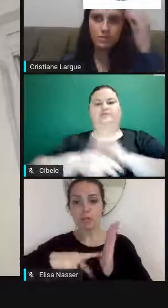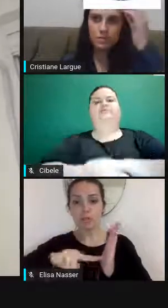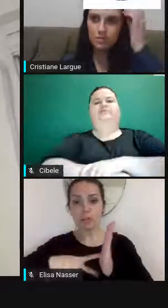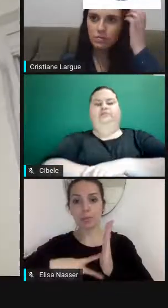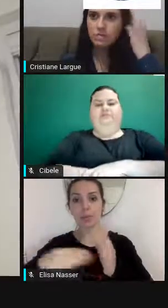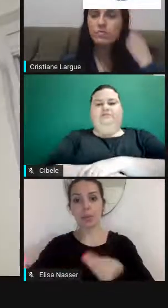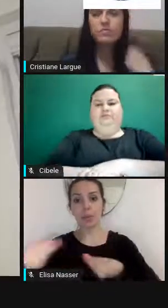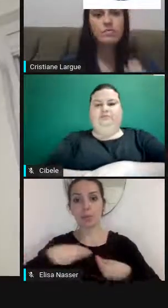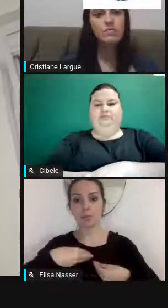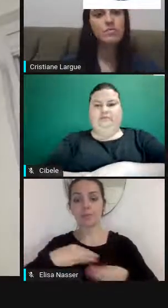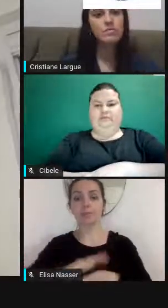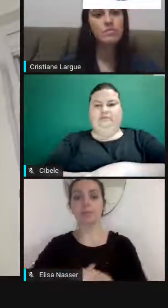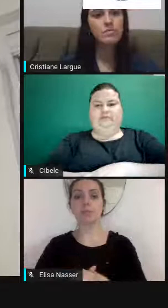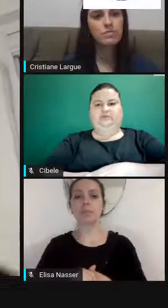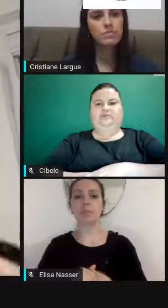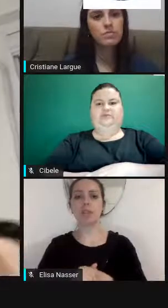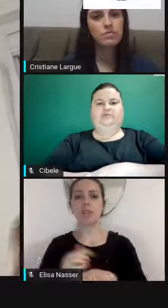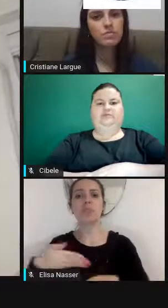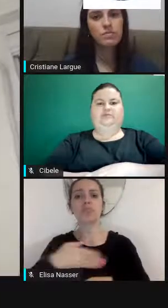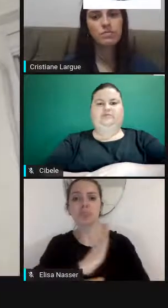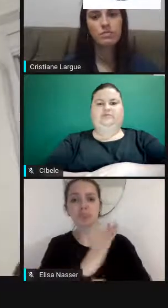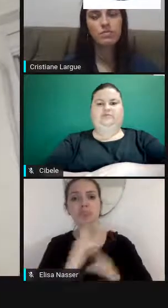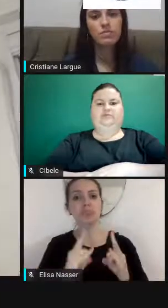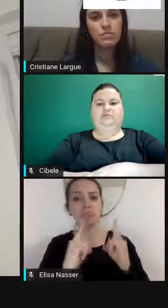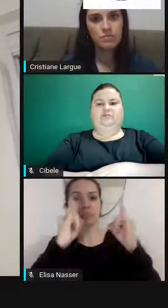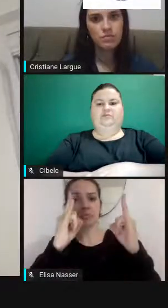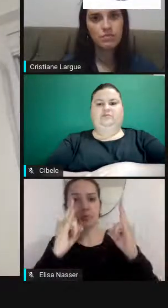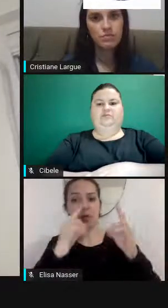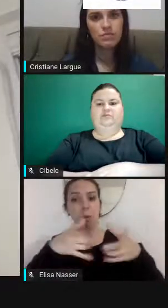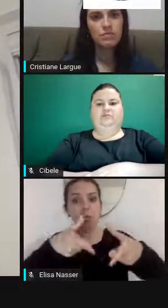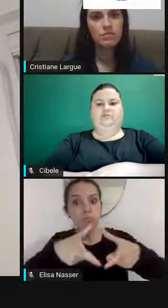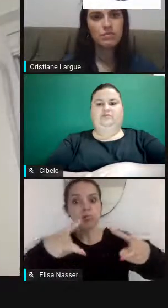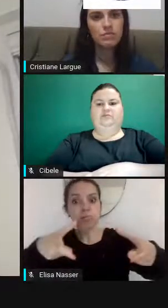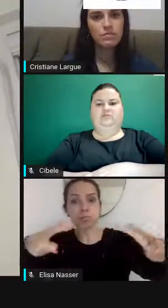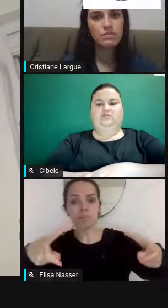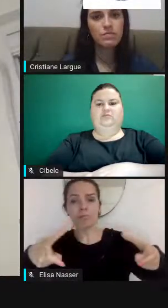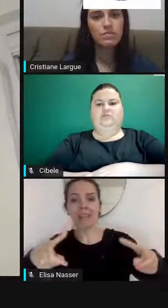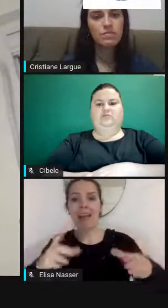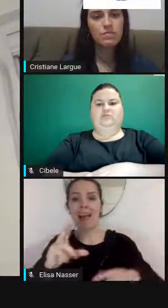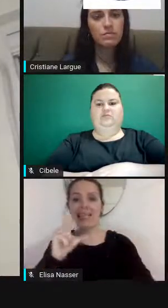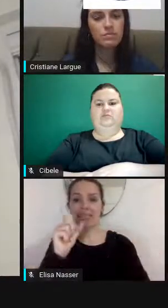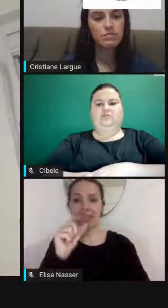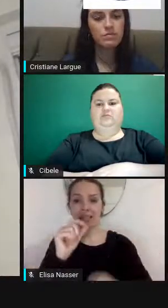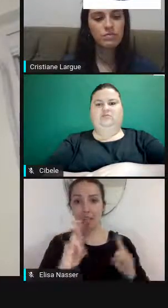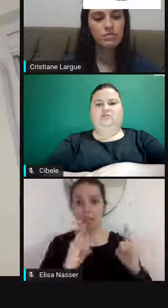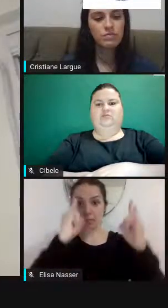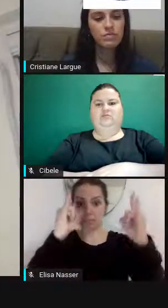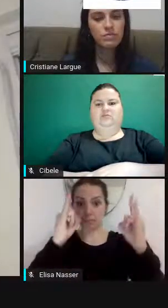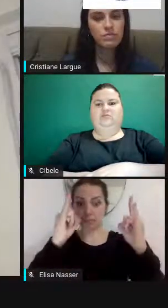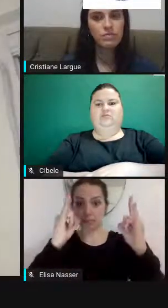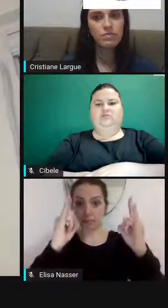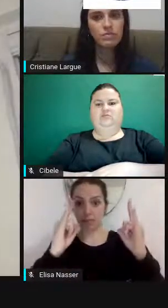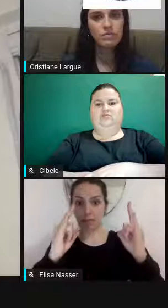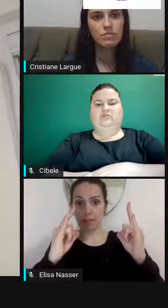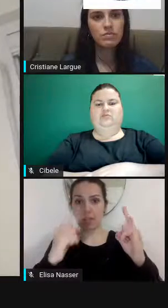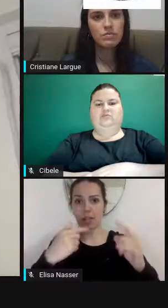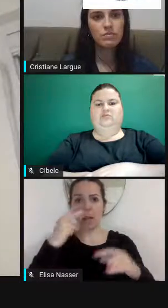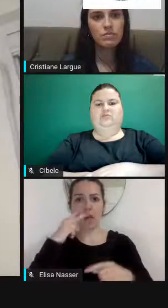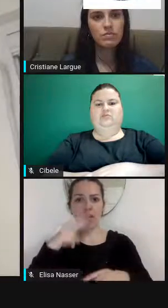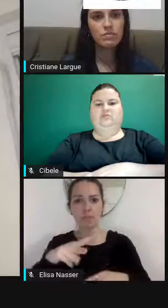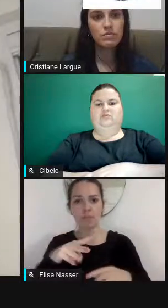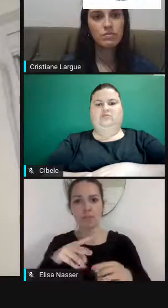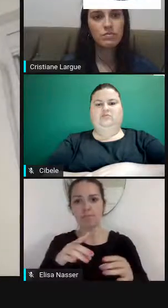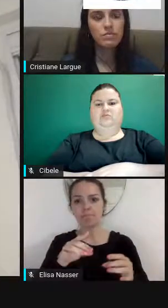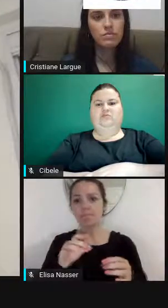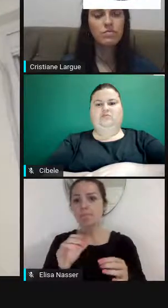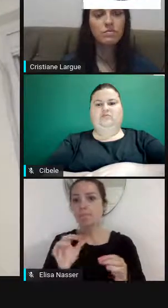deixei lá no condomínio eu um condomínio grande assim como as 10 Torres eu encontrei o resto de madeira tirada